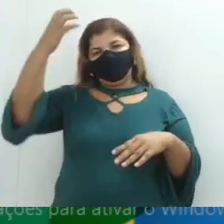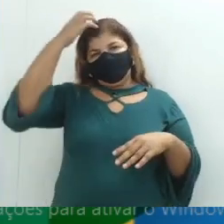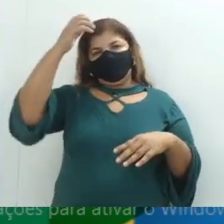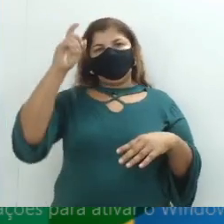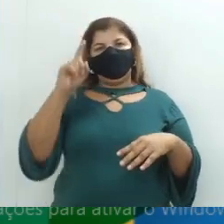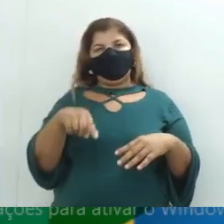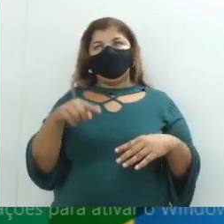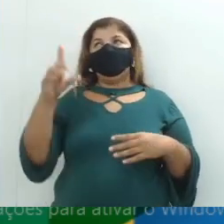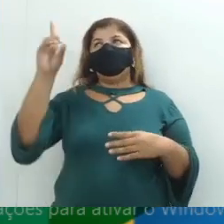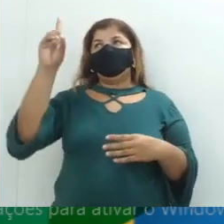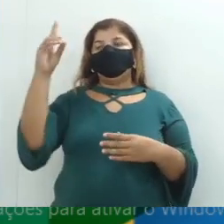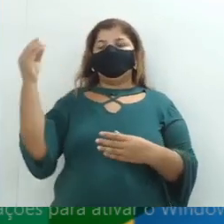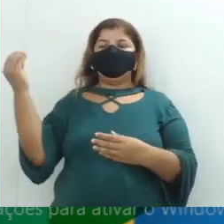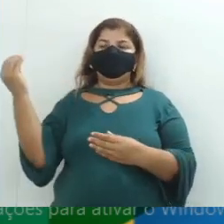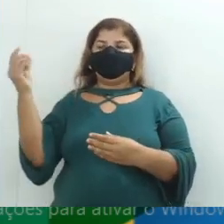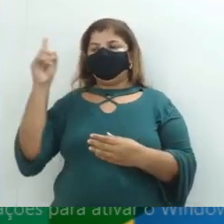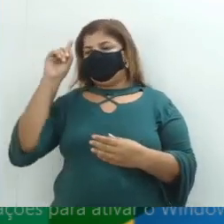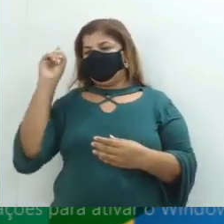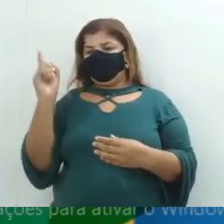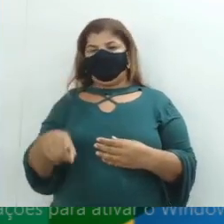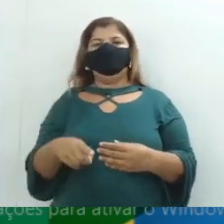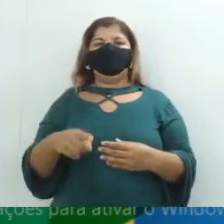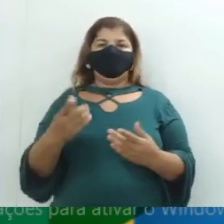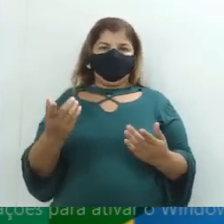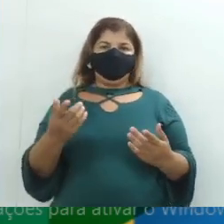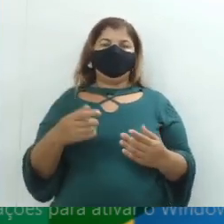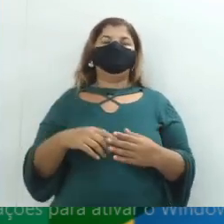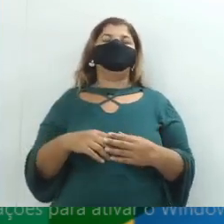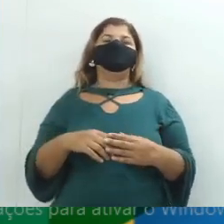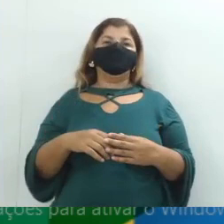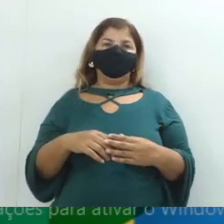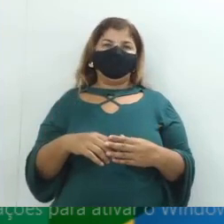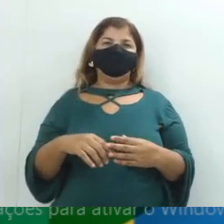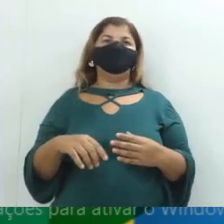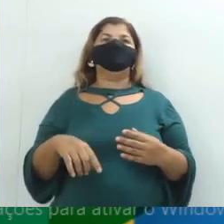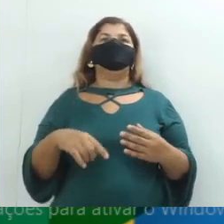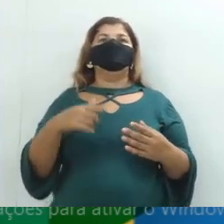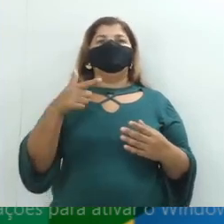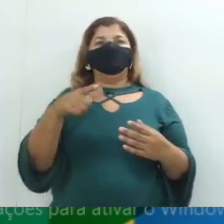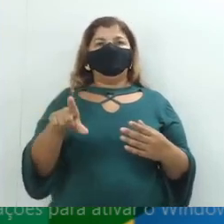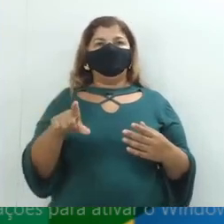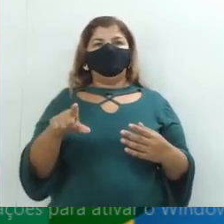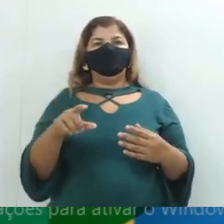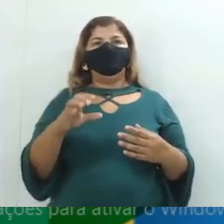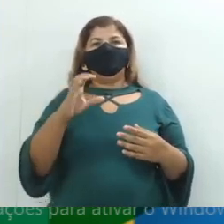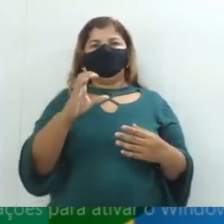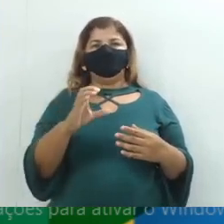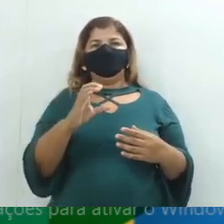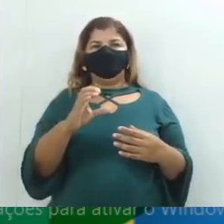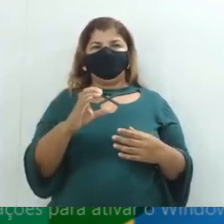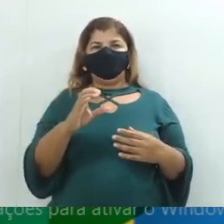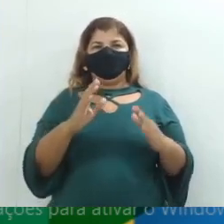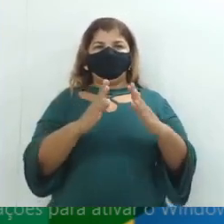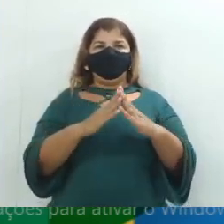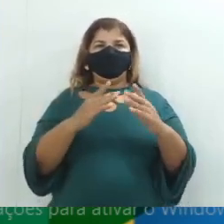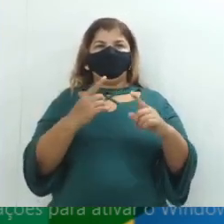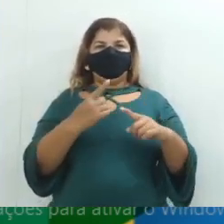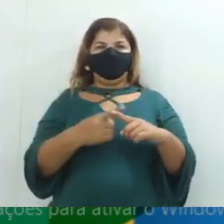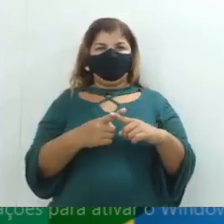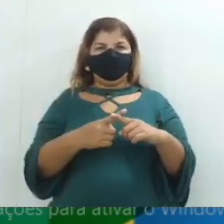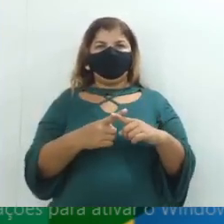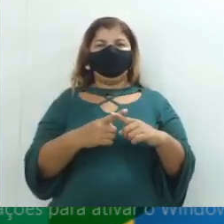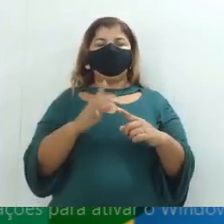um enviado de Deus, né? Uma outra questão que a gente não pode confundir aí é a letra C. A igreja em outro momento